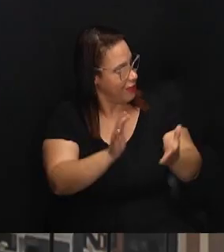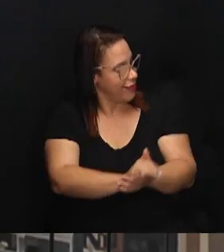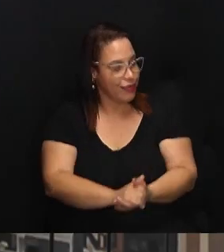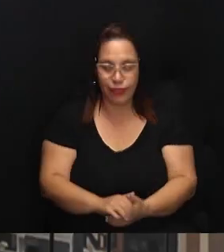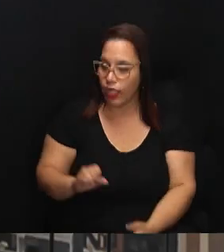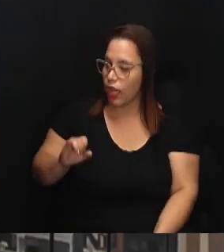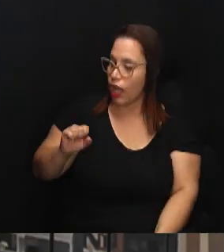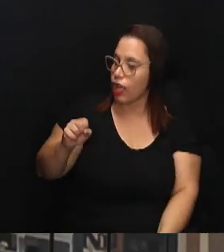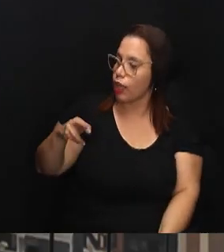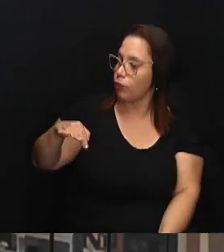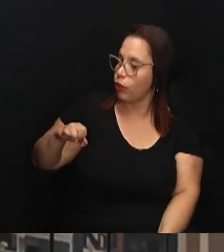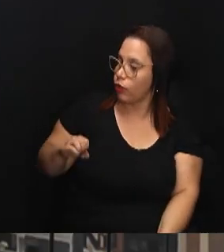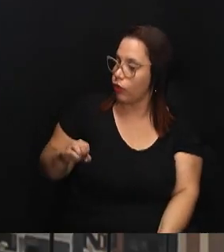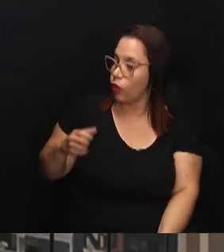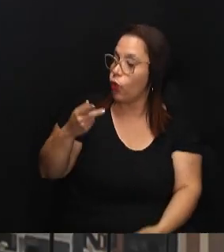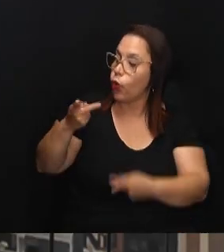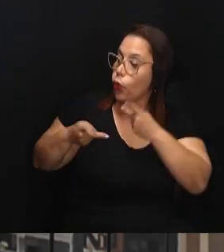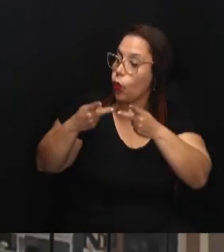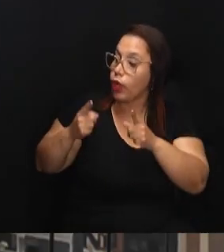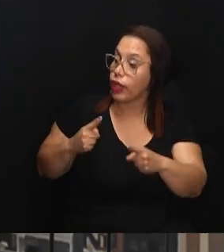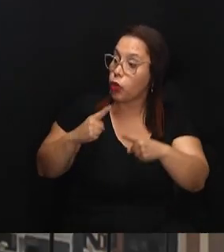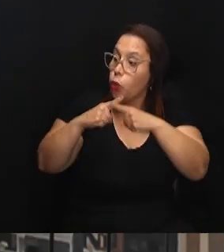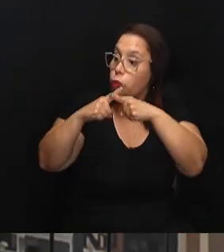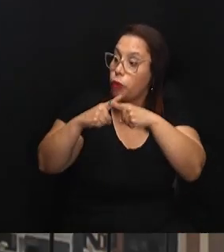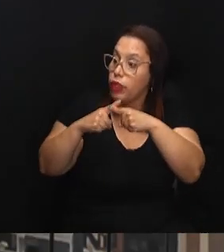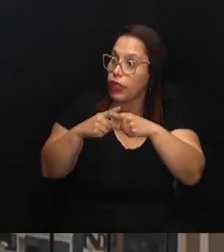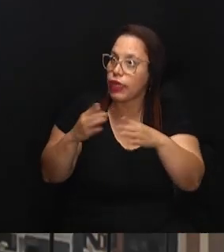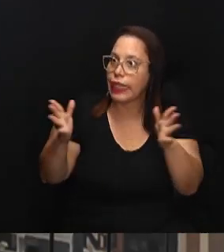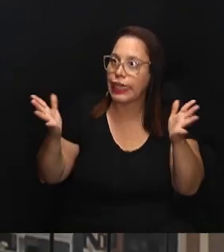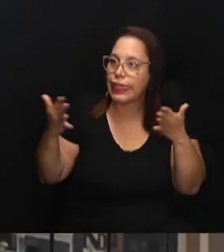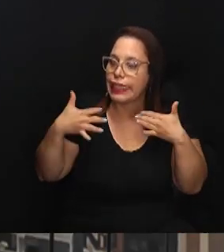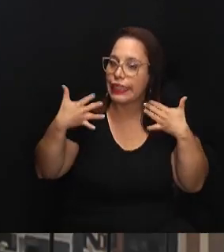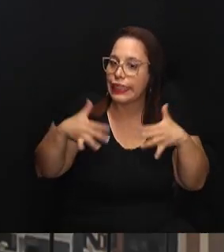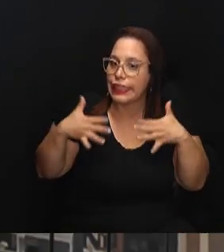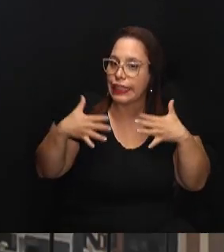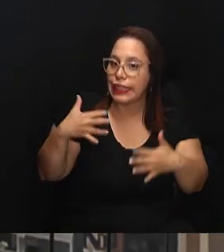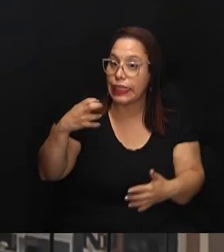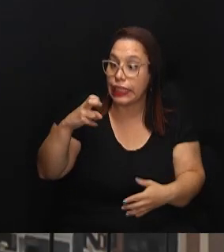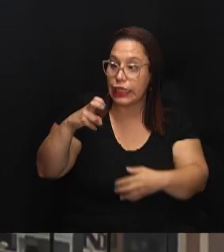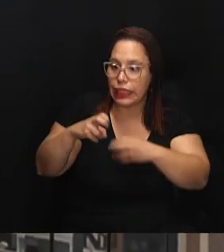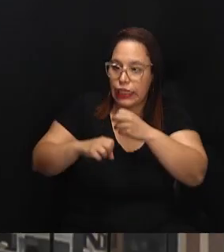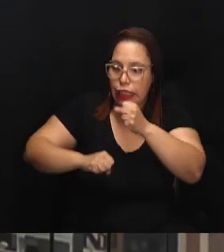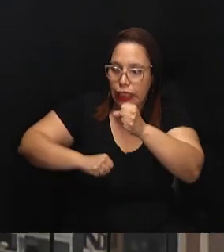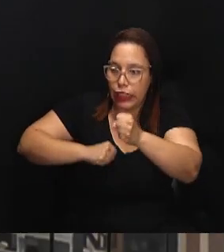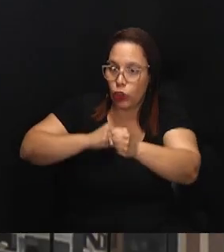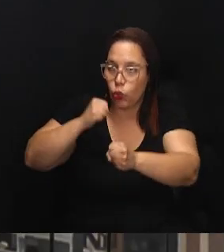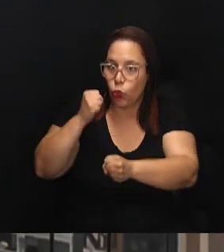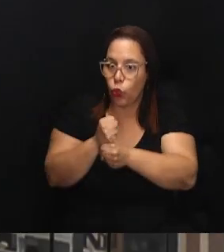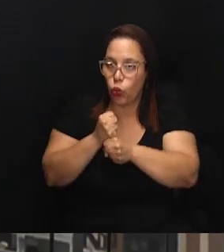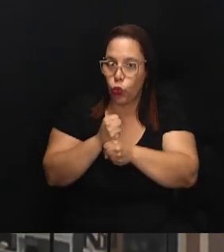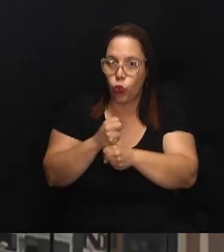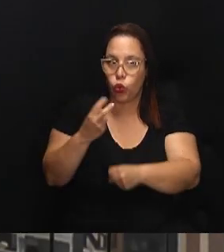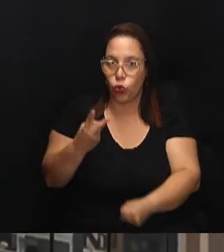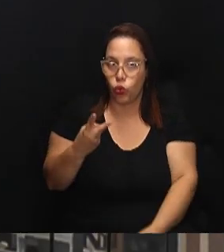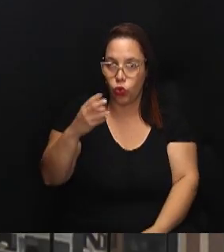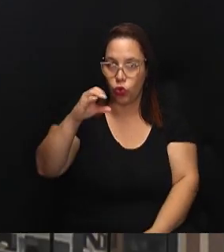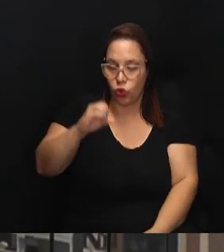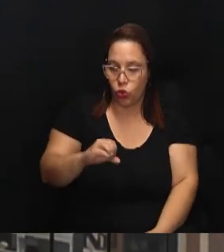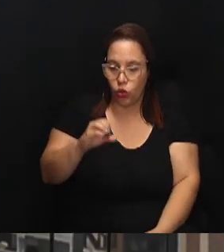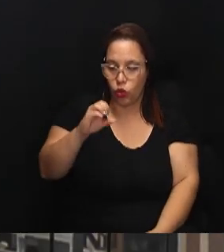Obrigada a vocês. Simone, queria É que um você prazer. falasse dessa competição que foi incrível, durou 5 anos, envolveu